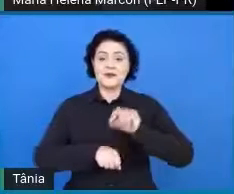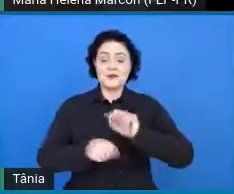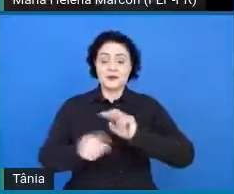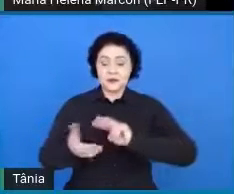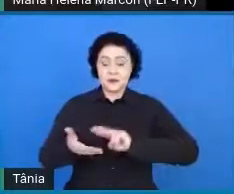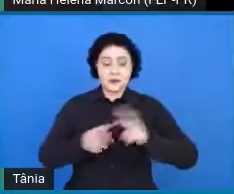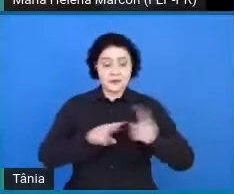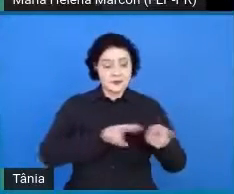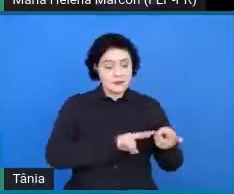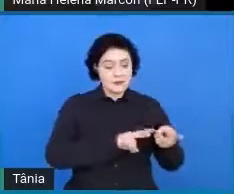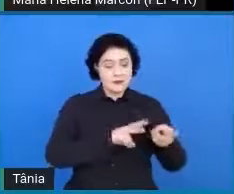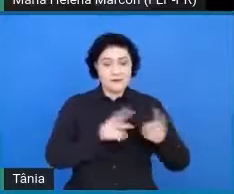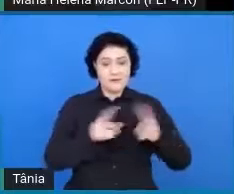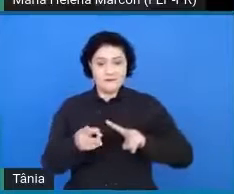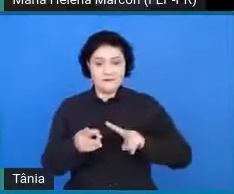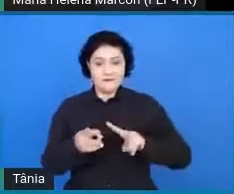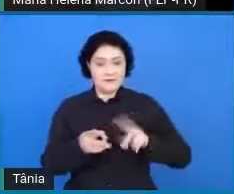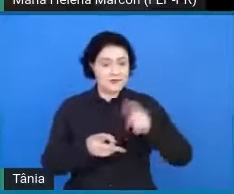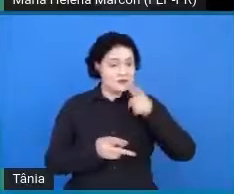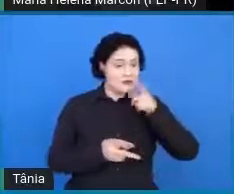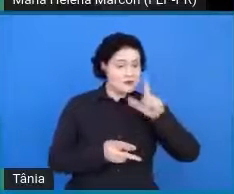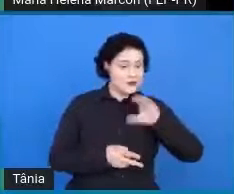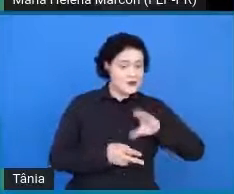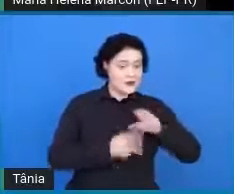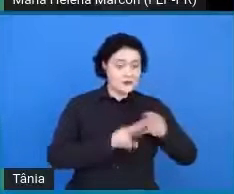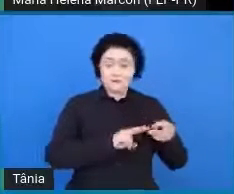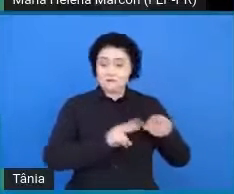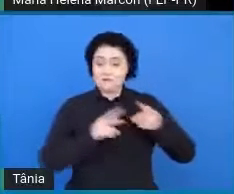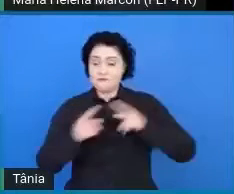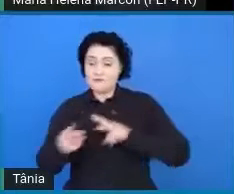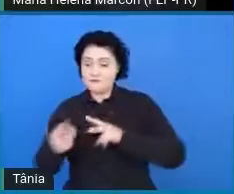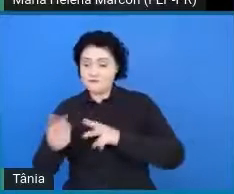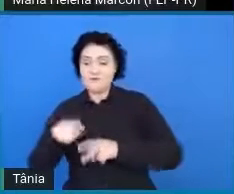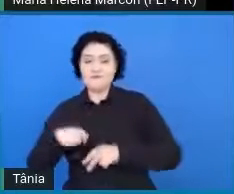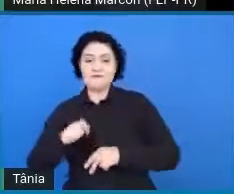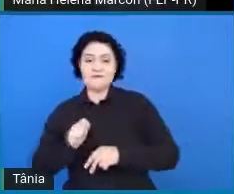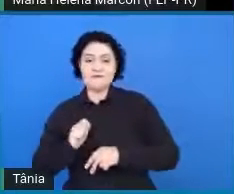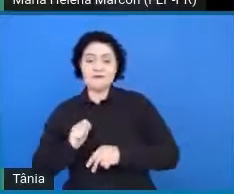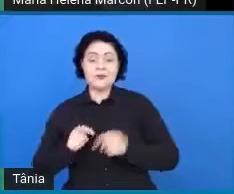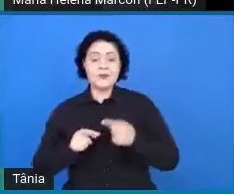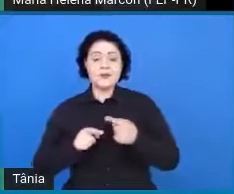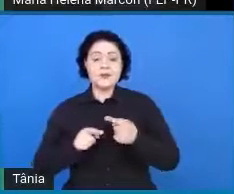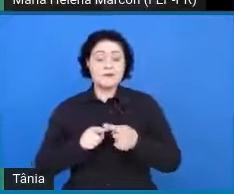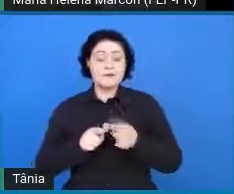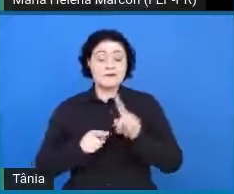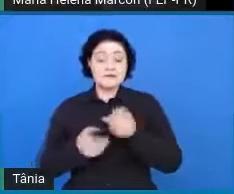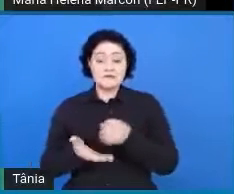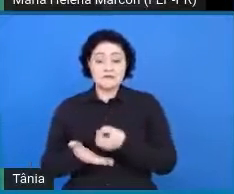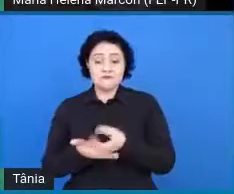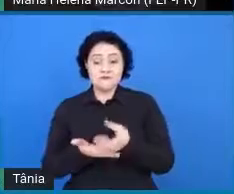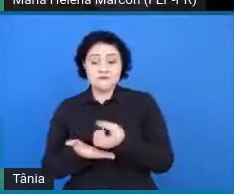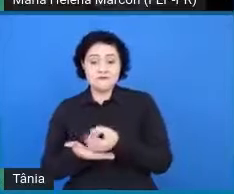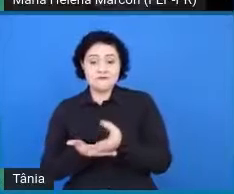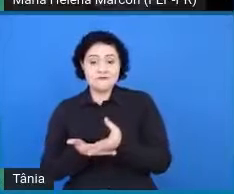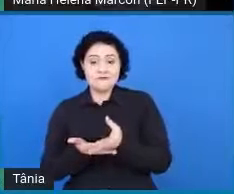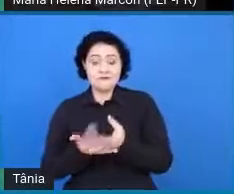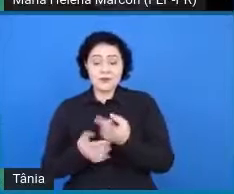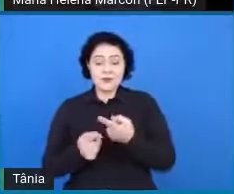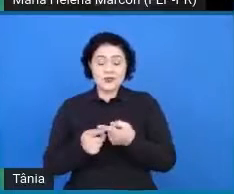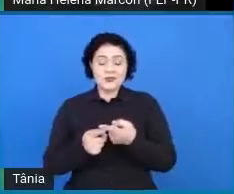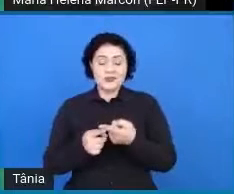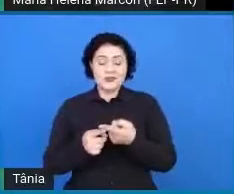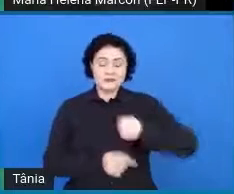transferir a outro idioma para atendimento a outros corações de uma doutrina que para nós tem sido